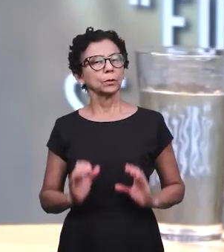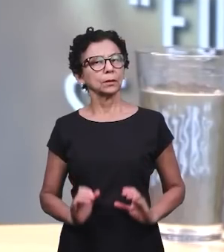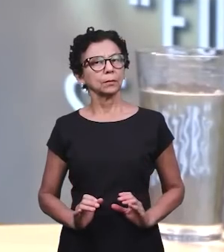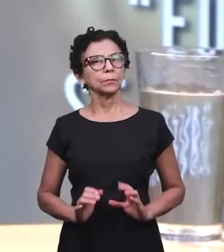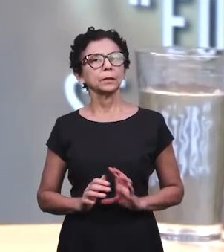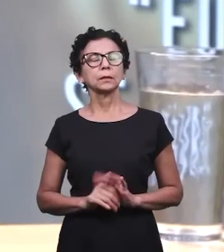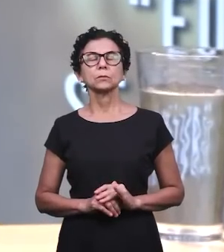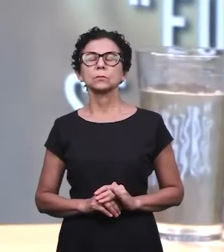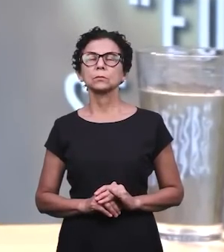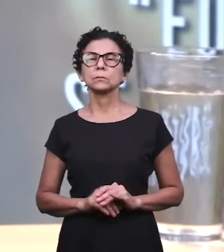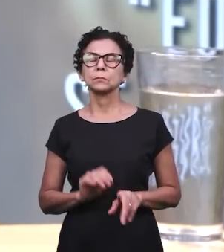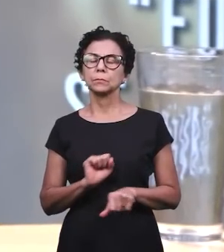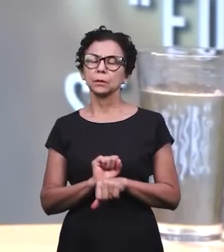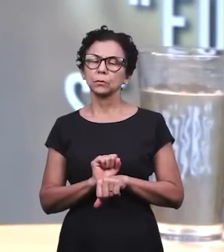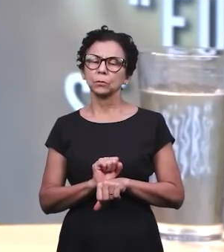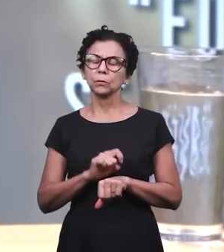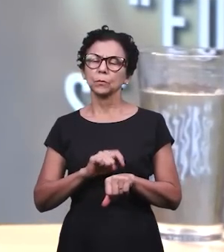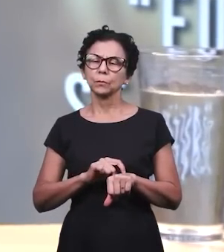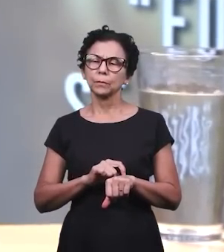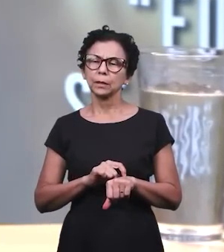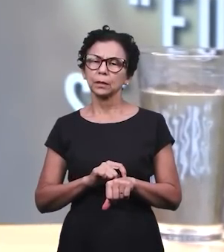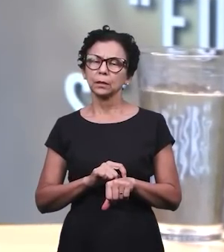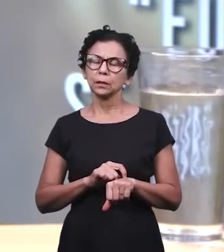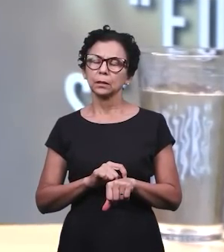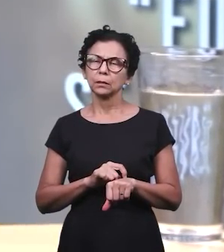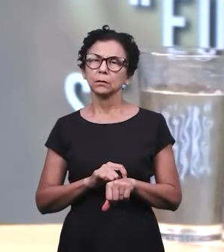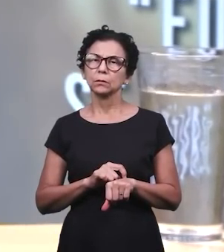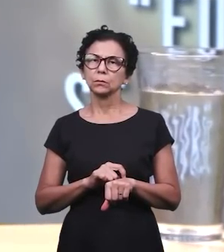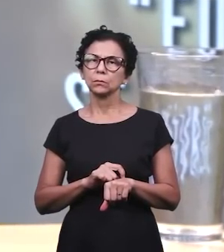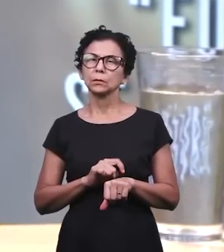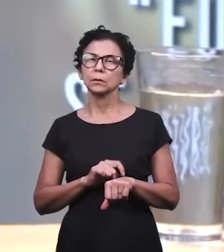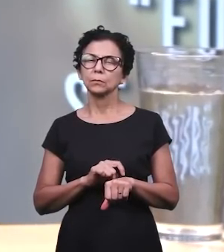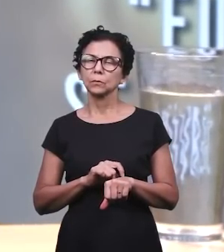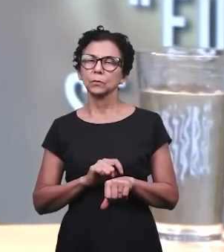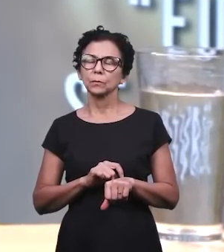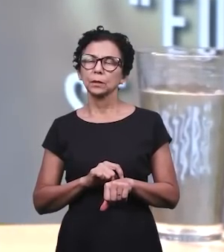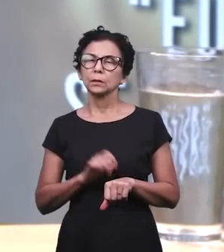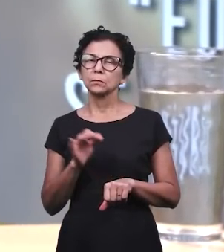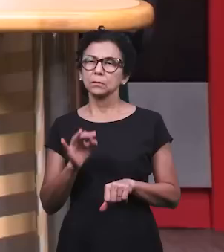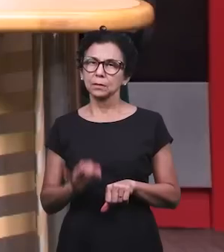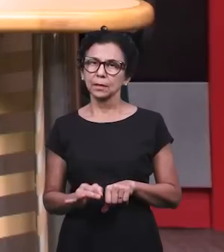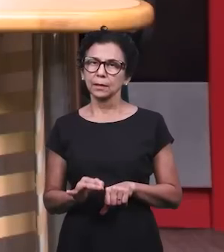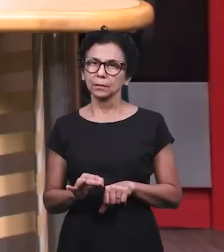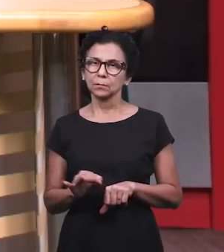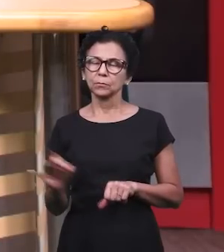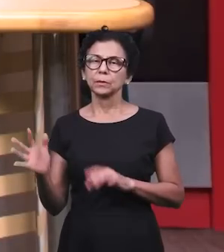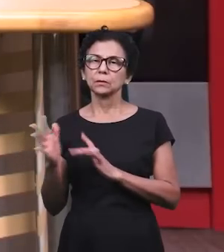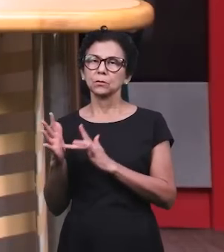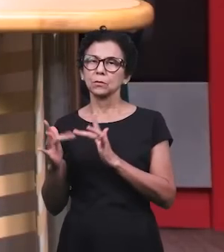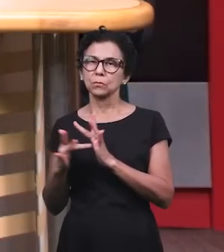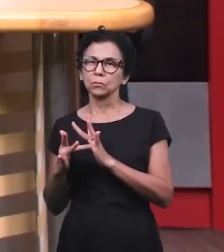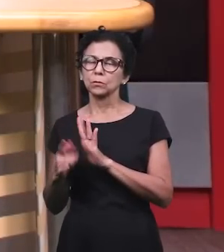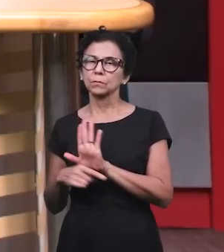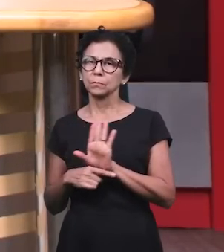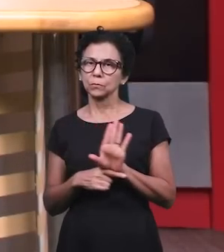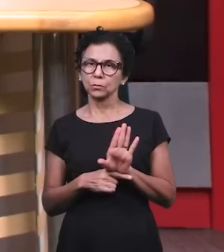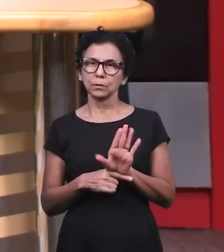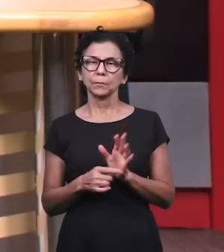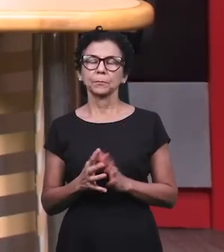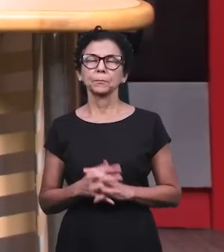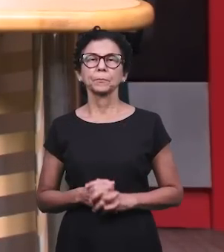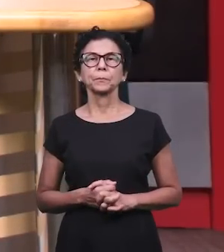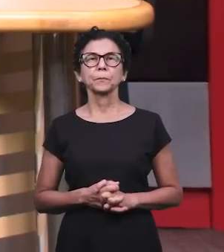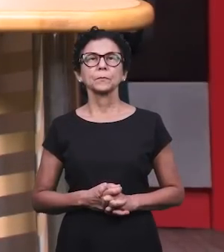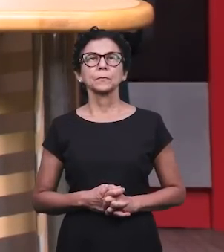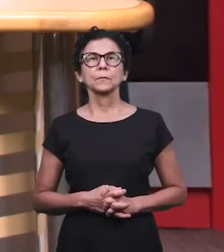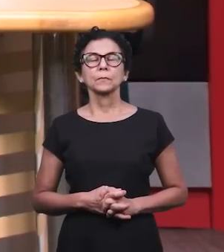aguardou o momento certo, porque a confiança dele é que o Senhor haveria de dar a solução para ele. No texto, nós estamos diante